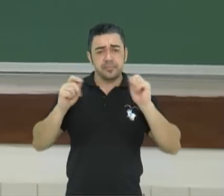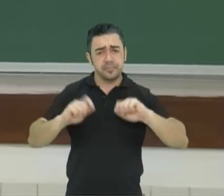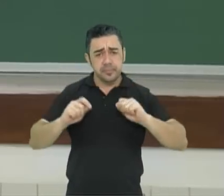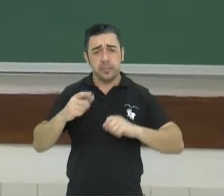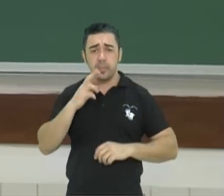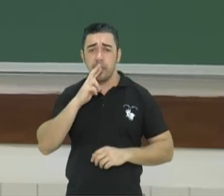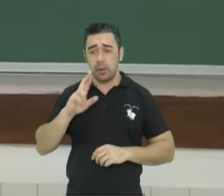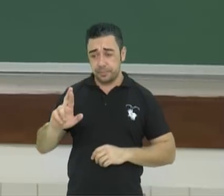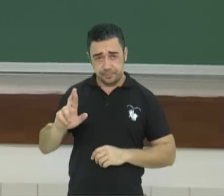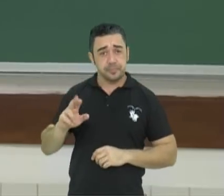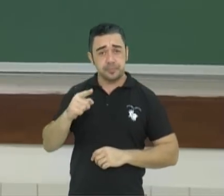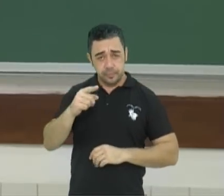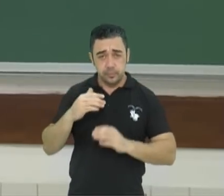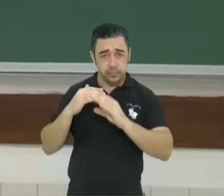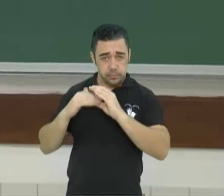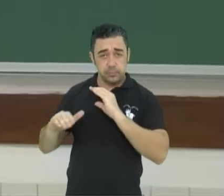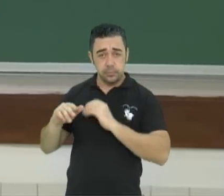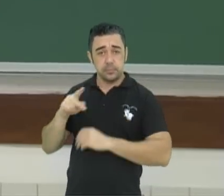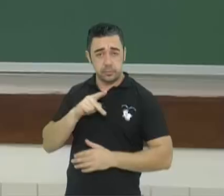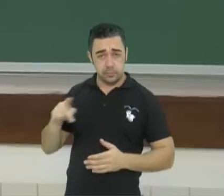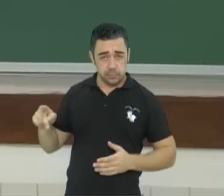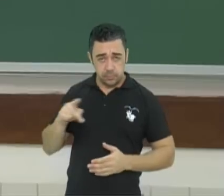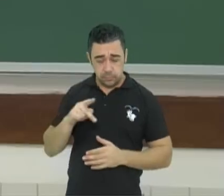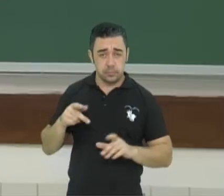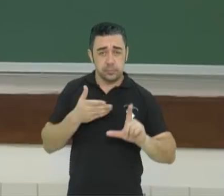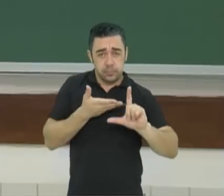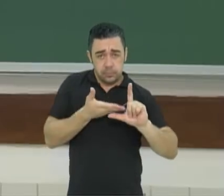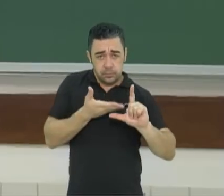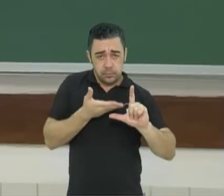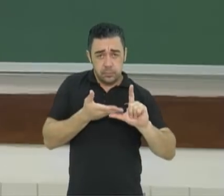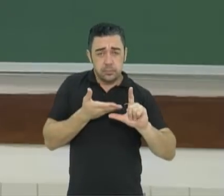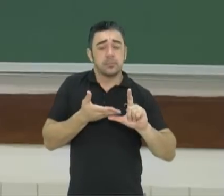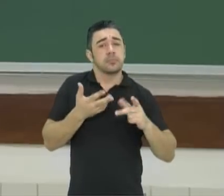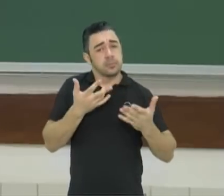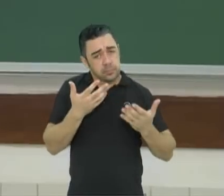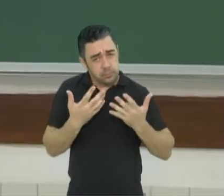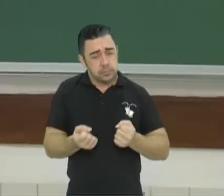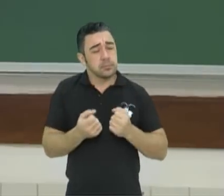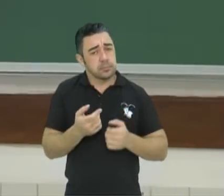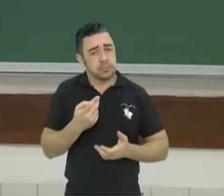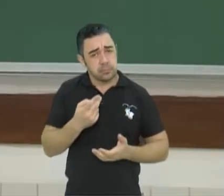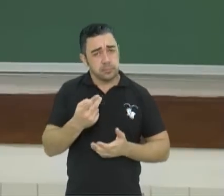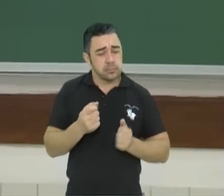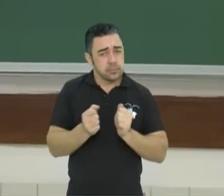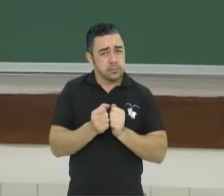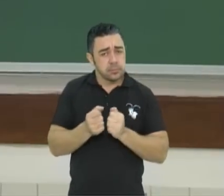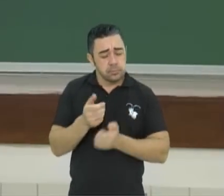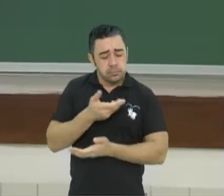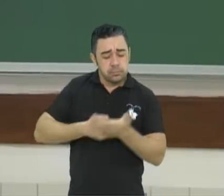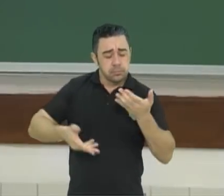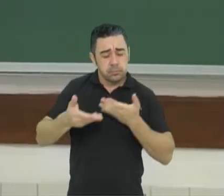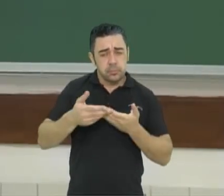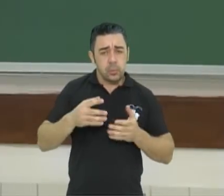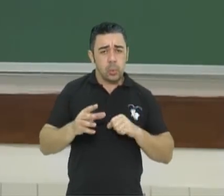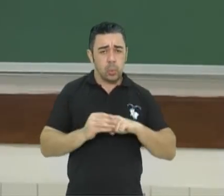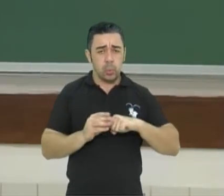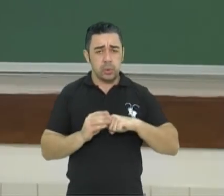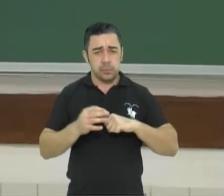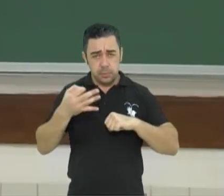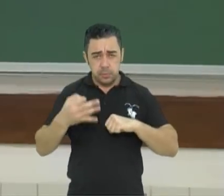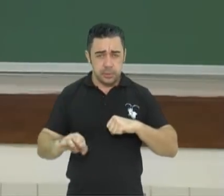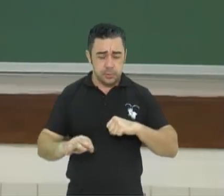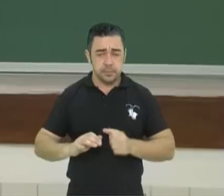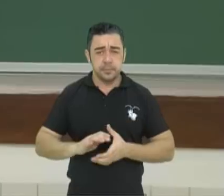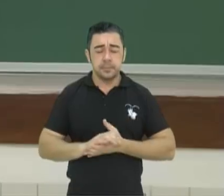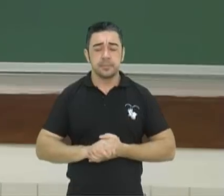resposta, socialize com os colegas, poste no mural do Classroom e a gente vai juntos fazendo esse grande conhecimento que é sobre conhecimento científico